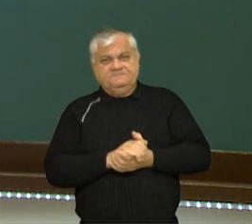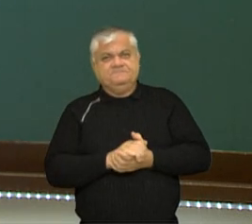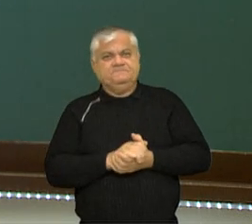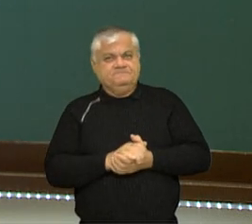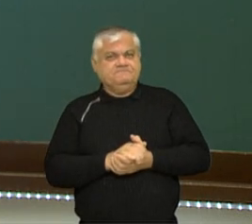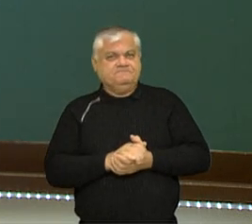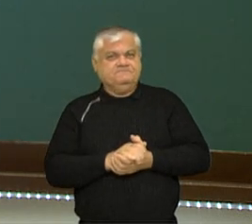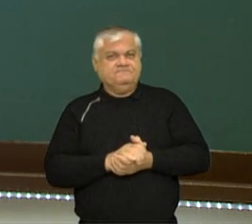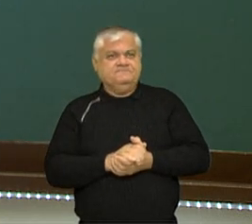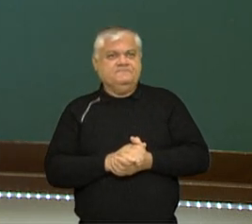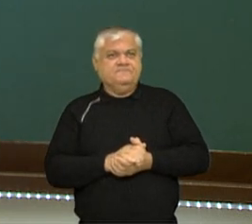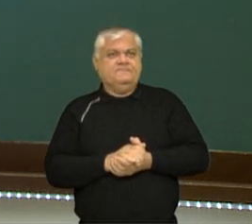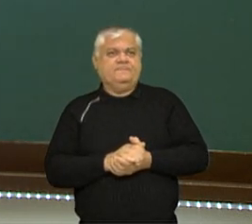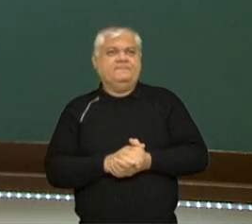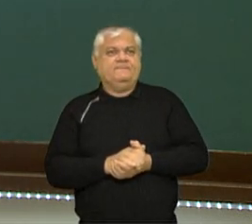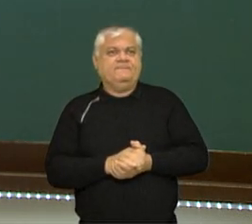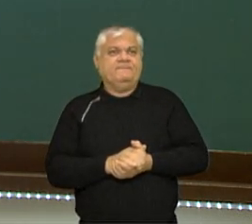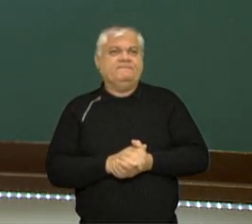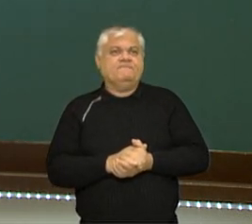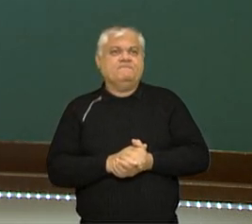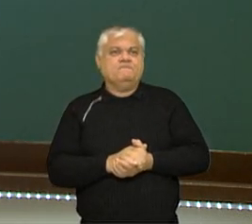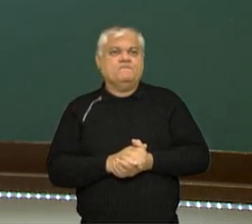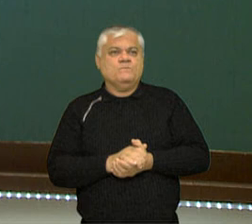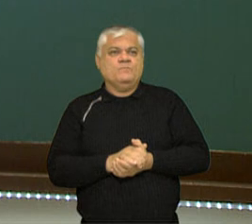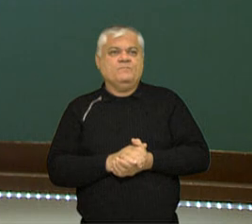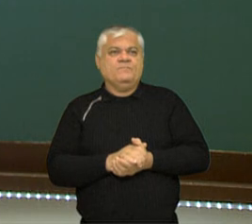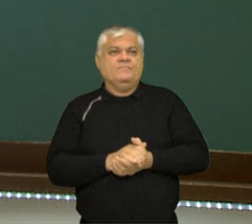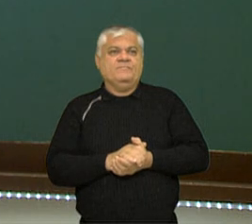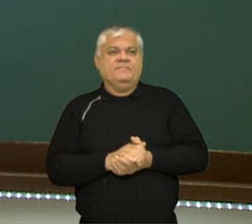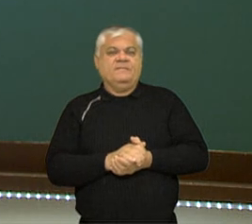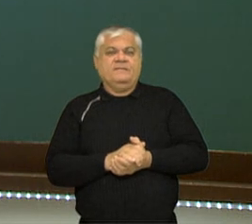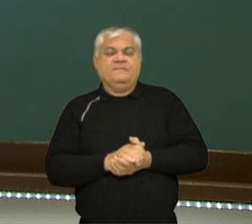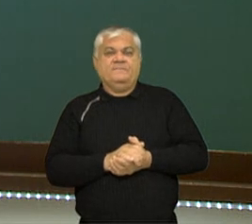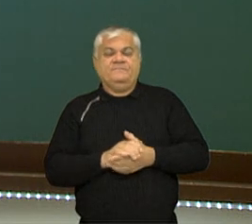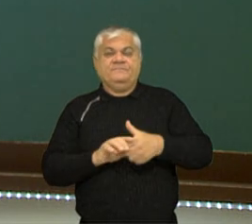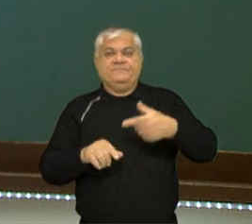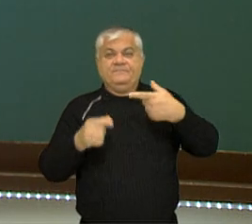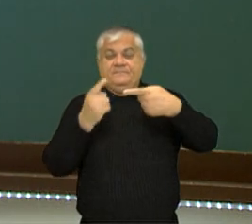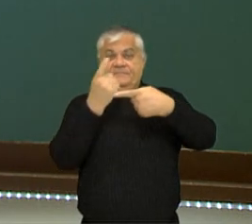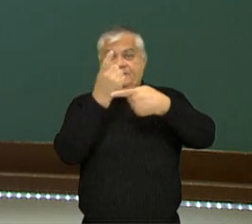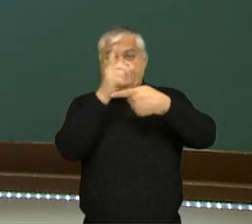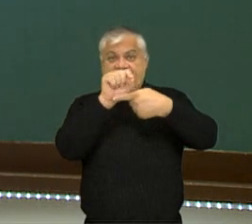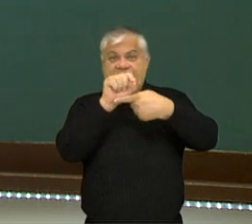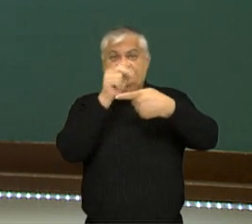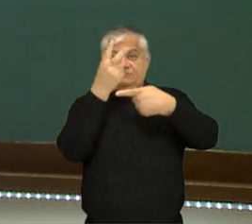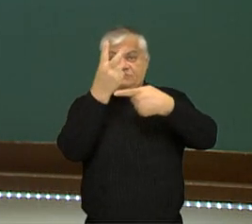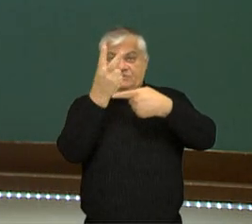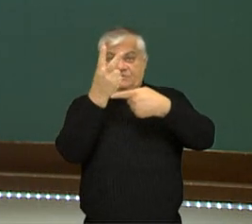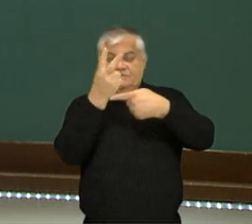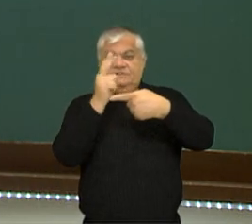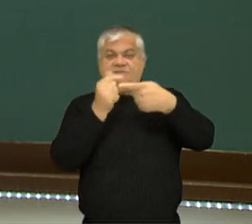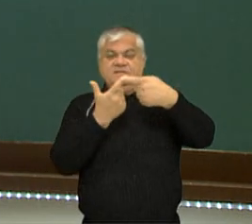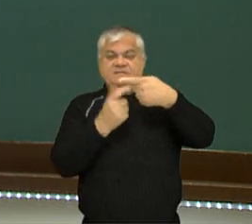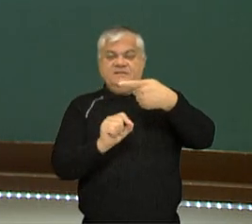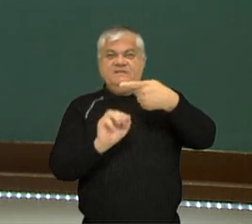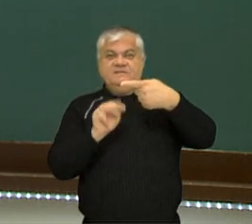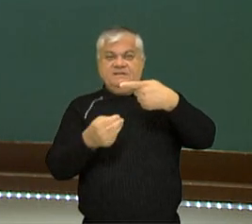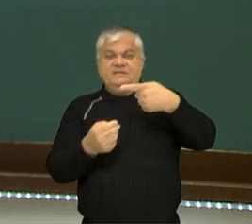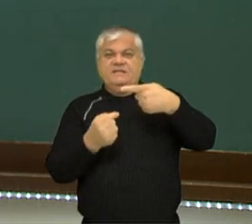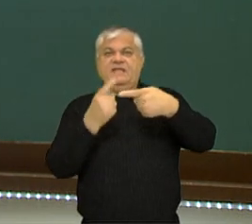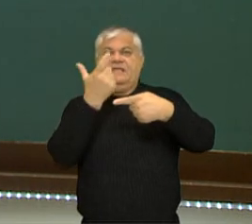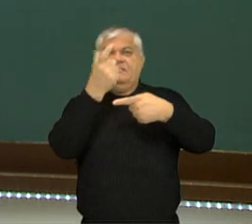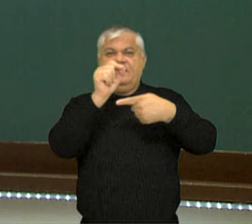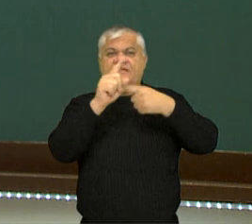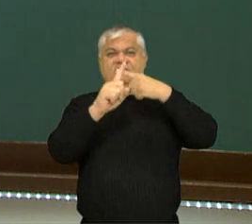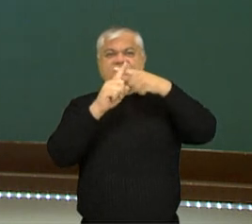uma divisão, ok? Então, eu vou colocar aqui, ó, 10 ao quadrado não é a mesma coisa que 10 vezes